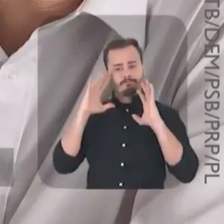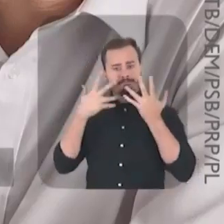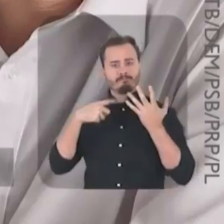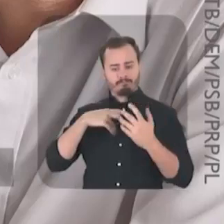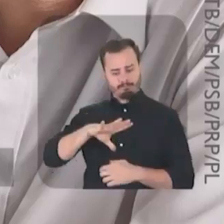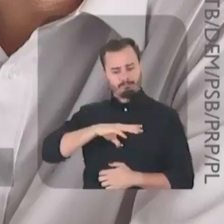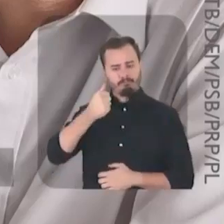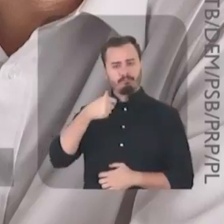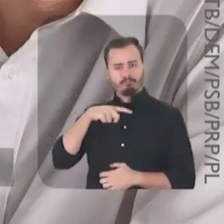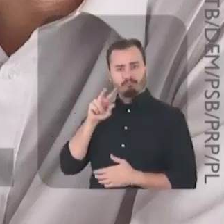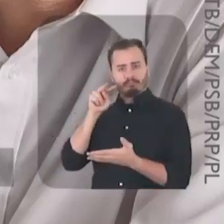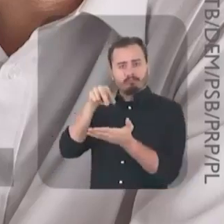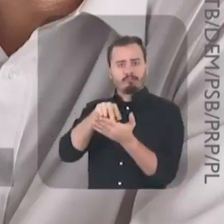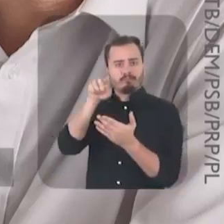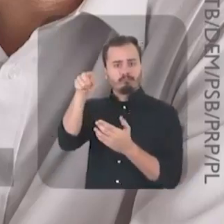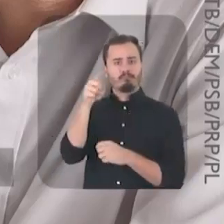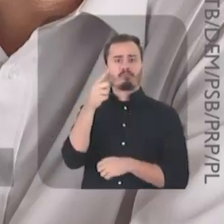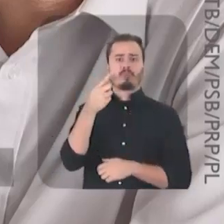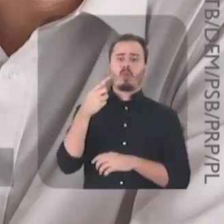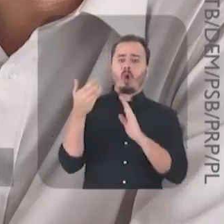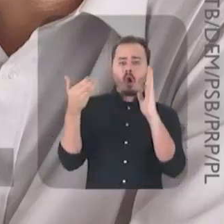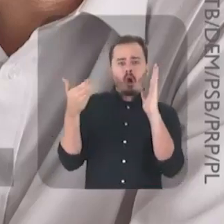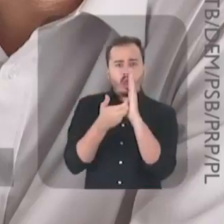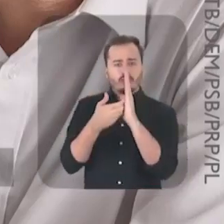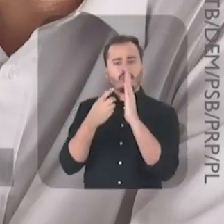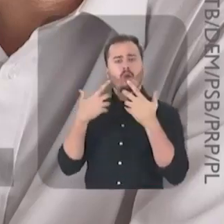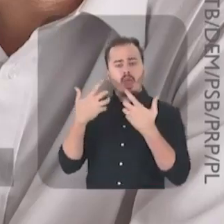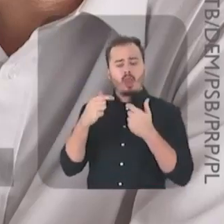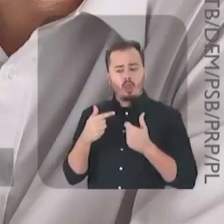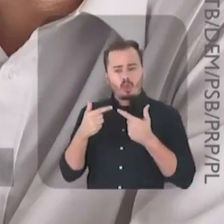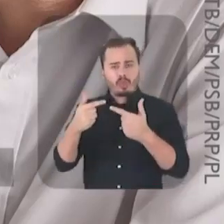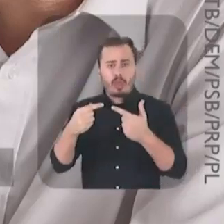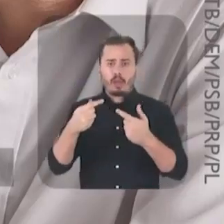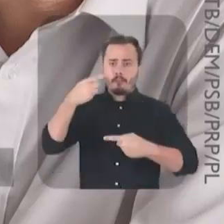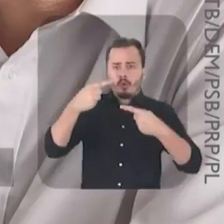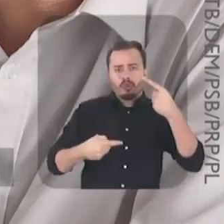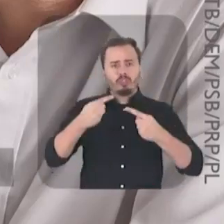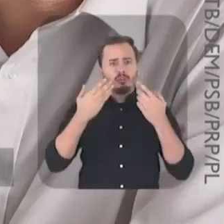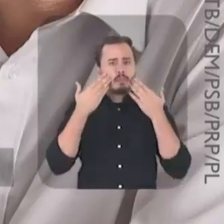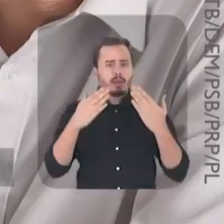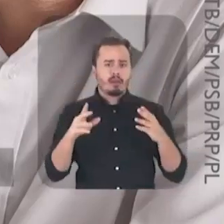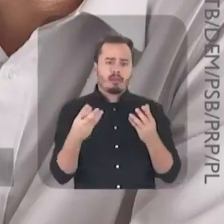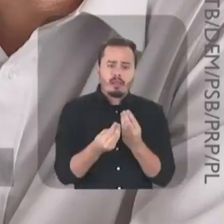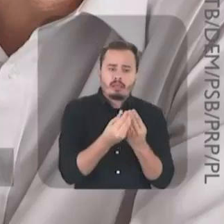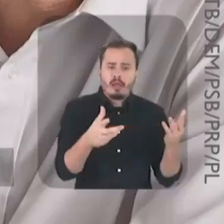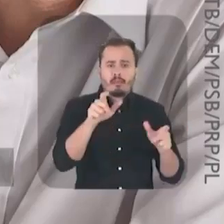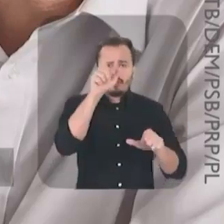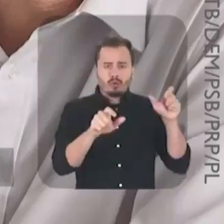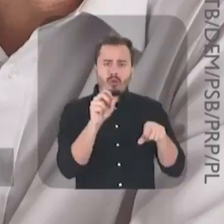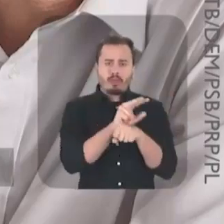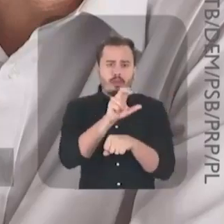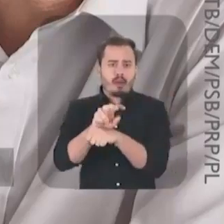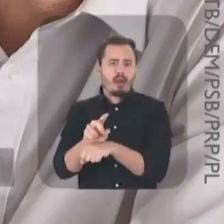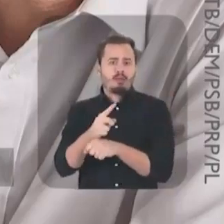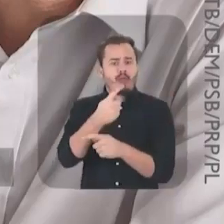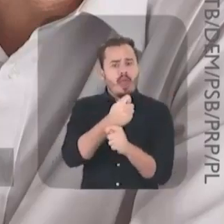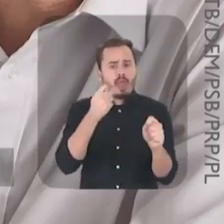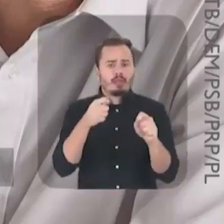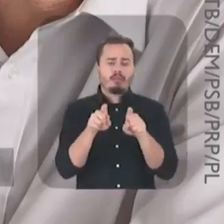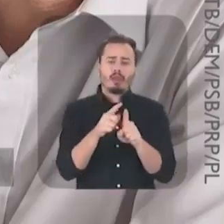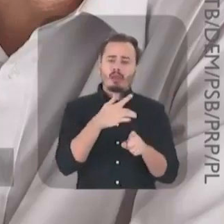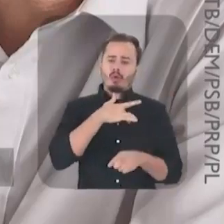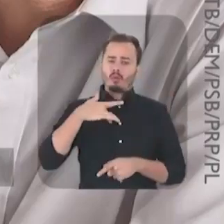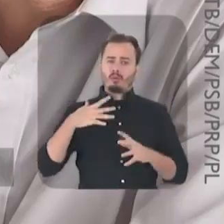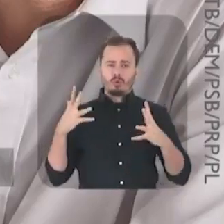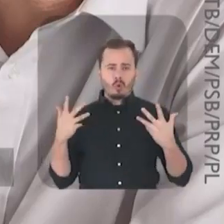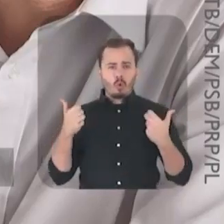e ser um novo representante do povo cearense no Congresso Nacional. Vou lutar por uma política transparente, promover emprego, renda,